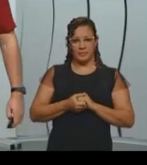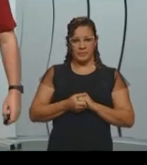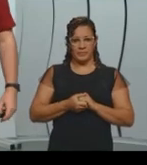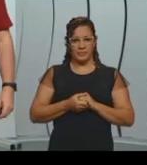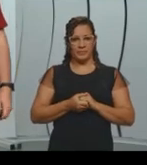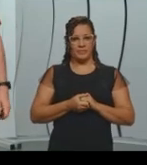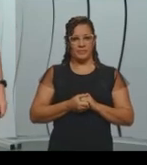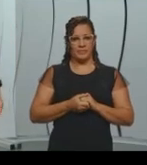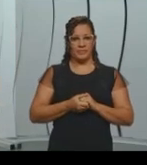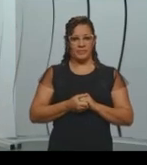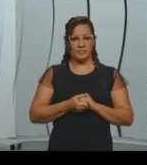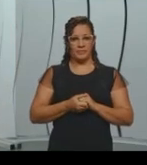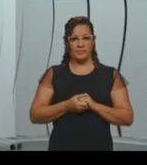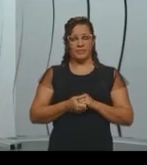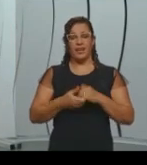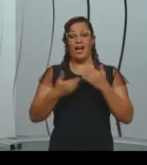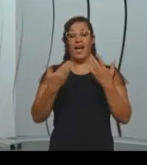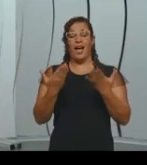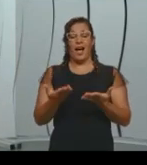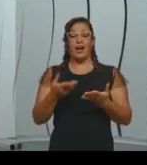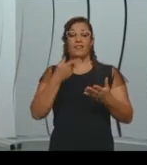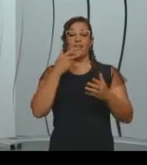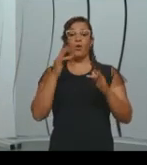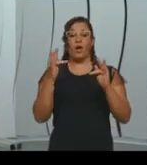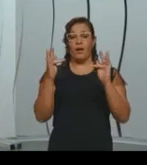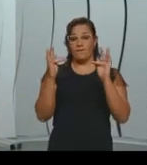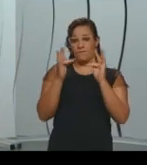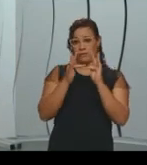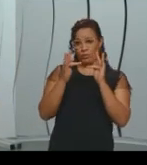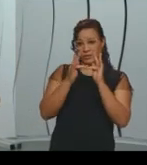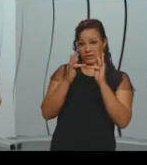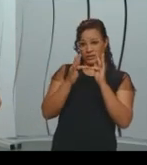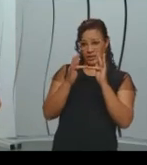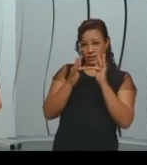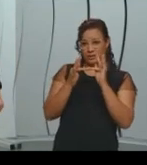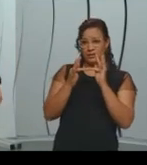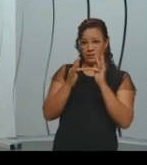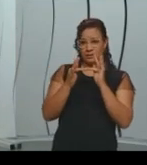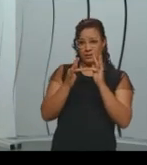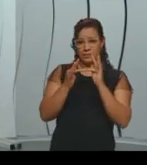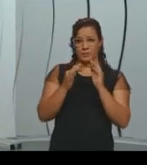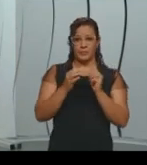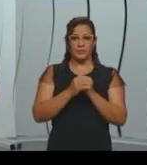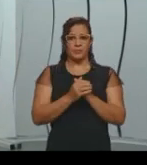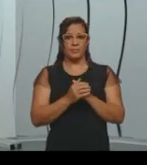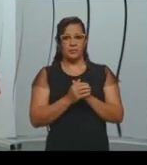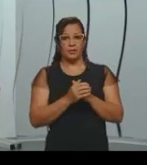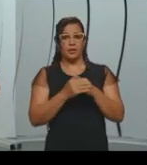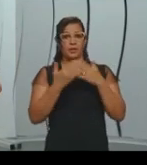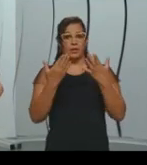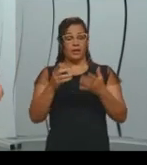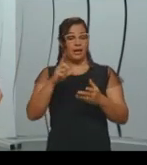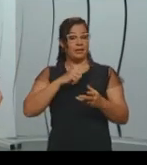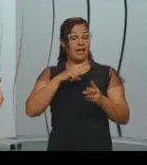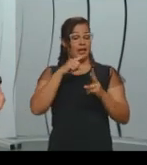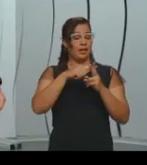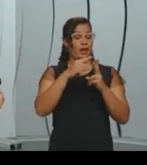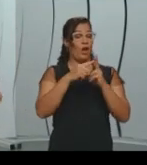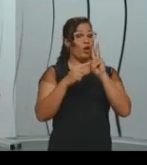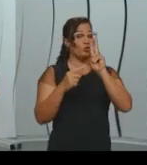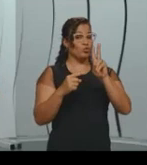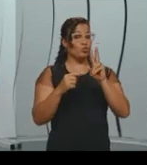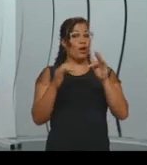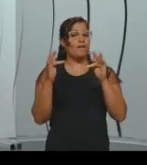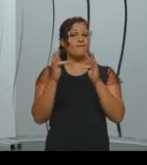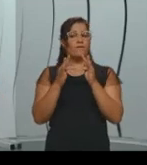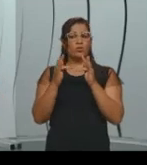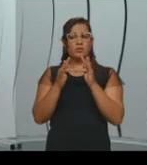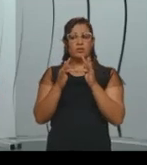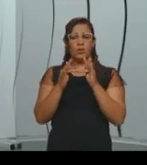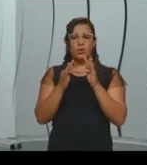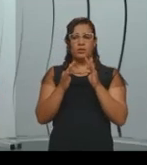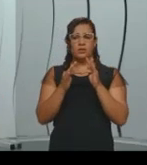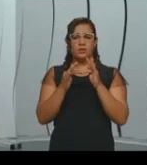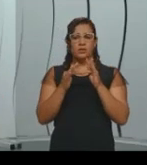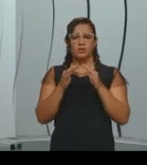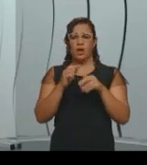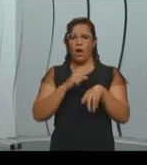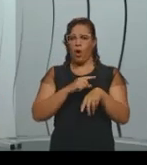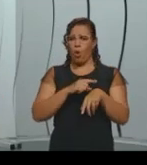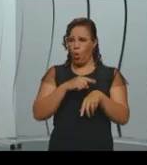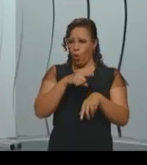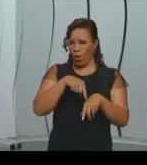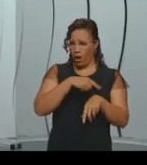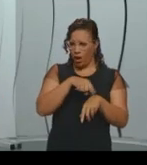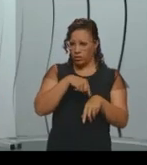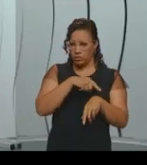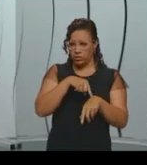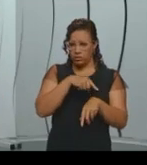Continuando, gente, agora vamos falar de funções horárias. Importante dizer, a gente agora vai ter duas funções horárias. No movimento uniforme, a